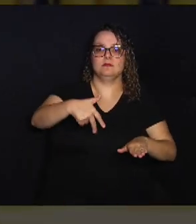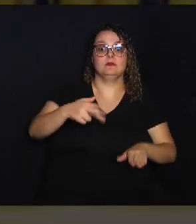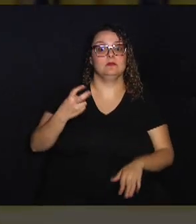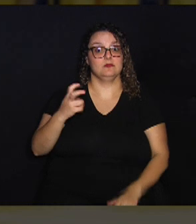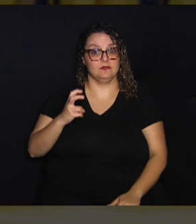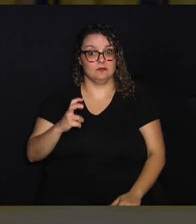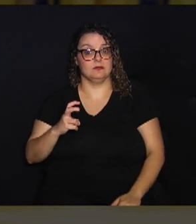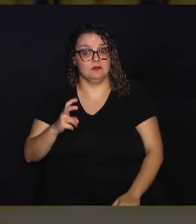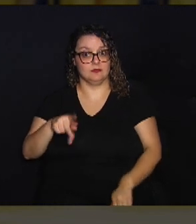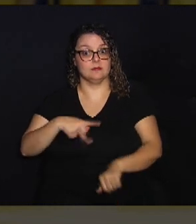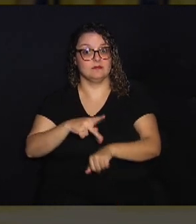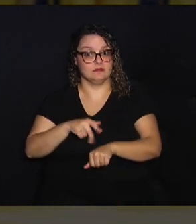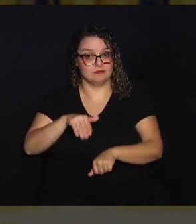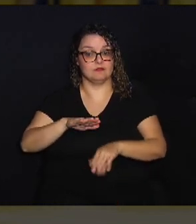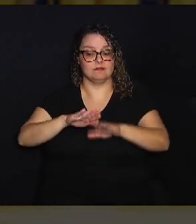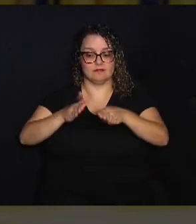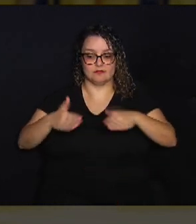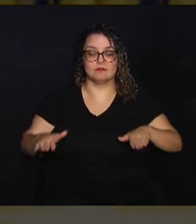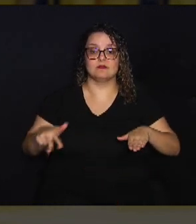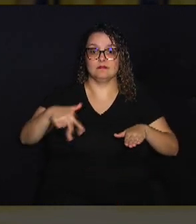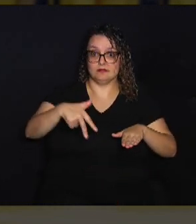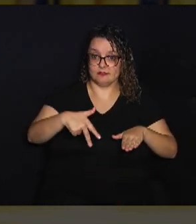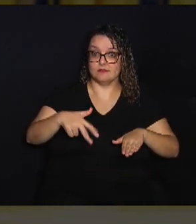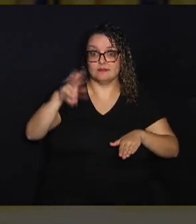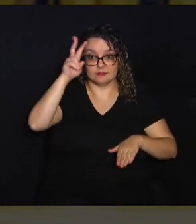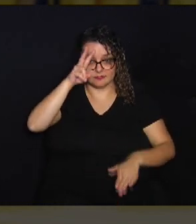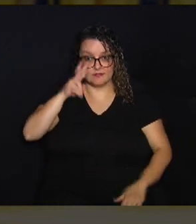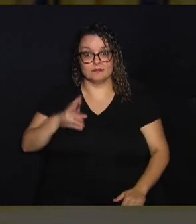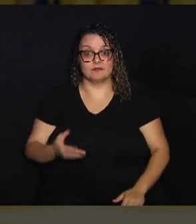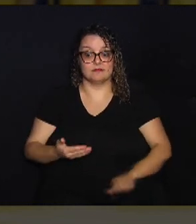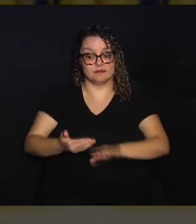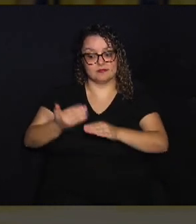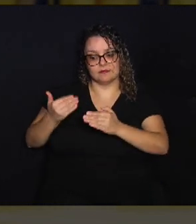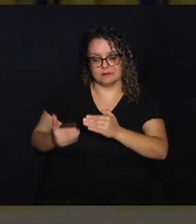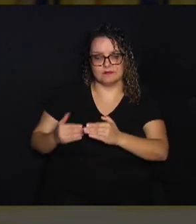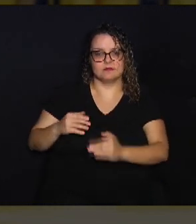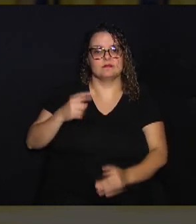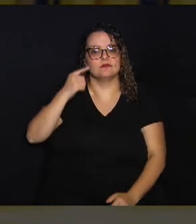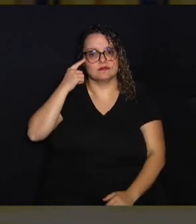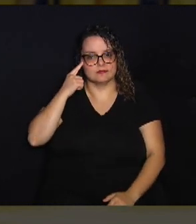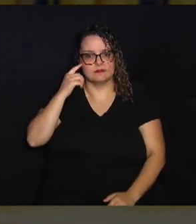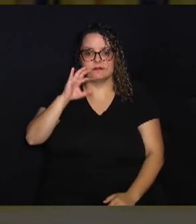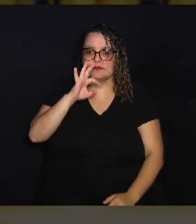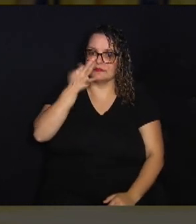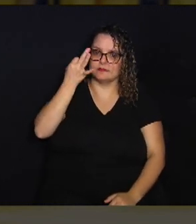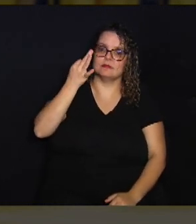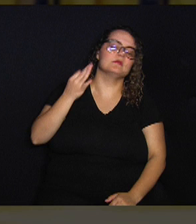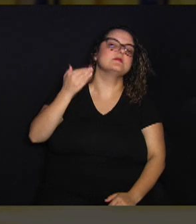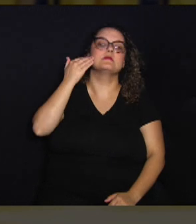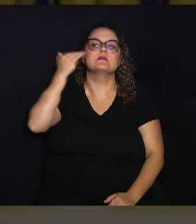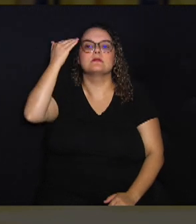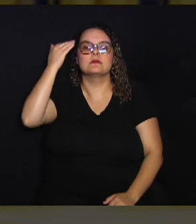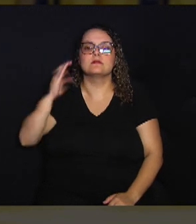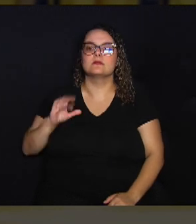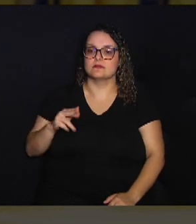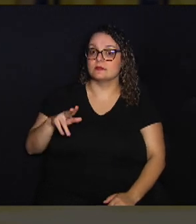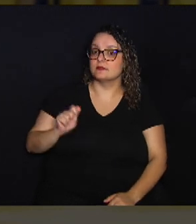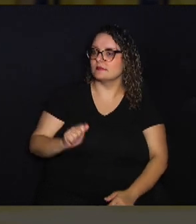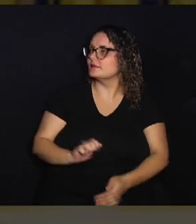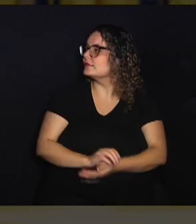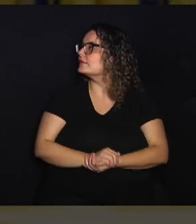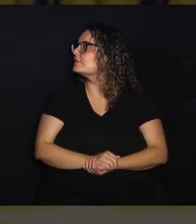com mais pódios no judô na história, atrás só de Japão, França, Coreia do Sul e Cuba.